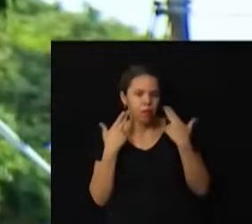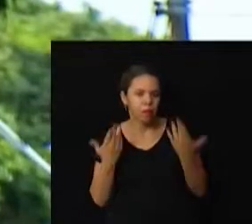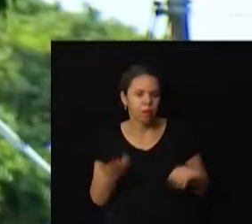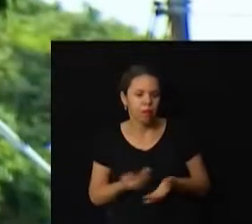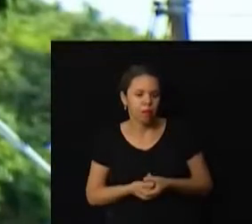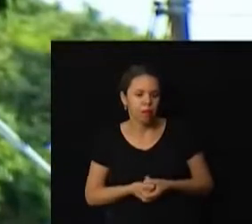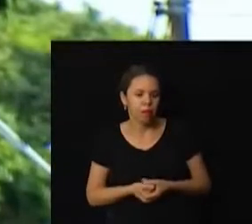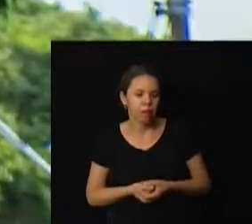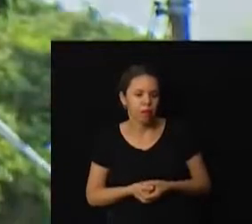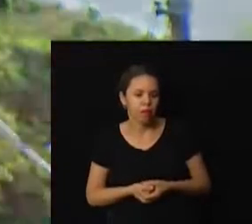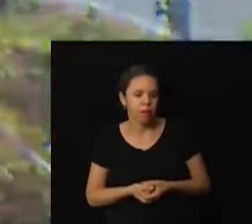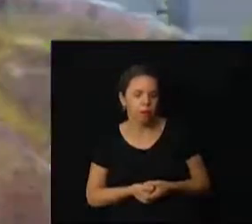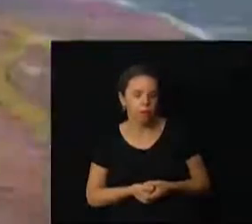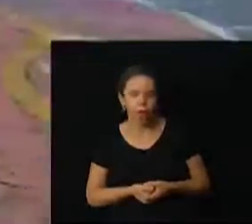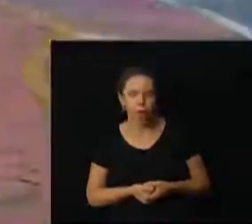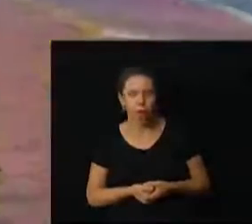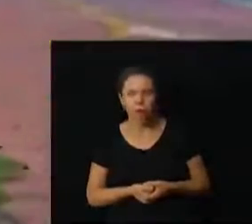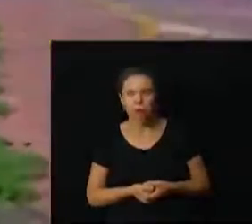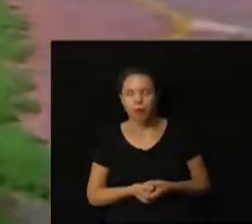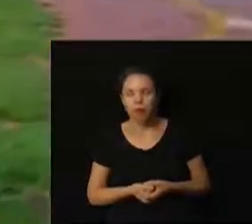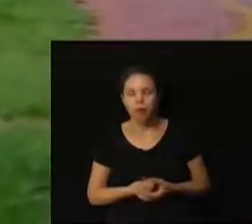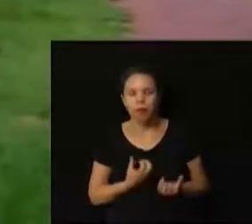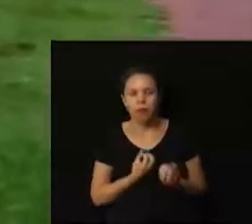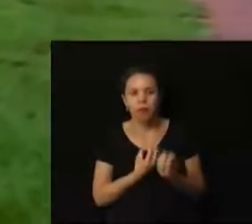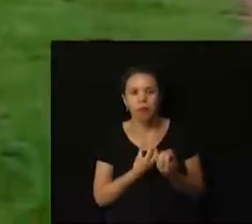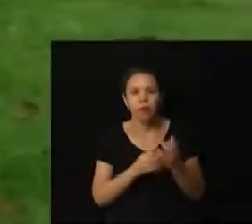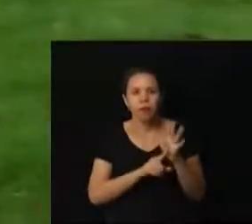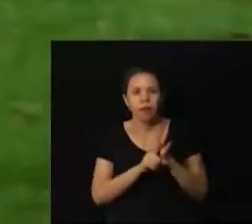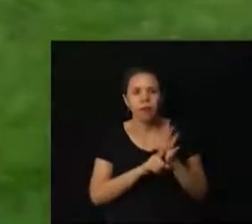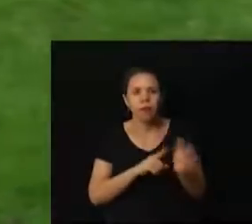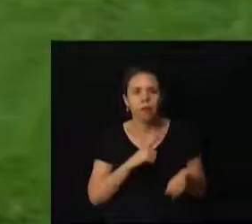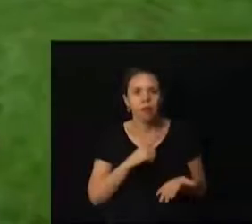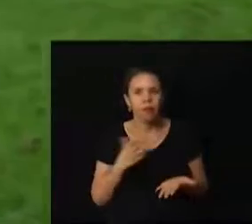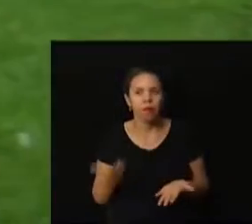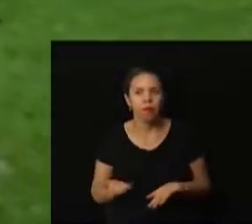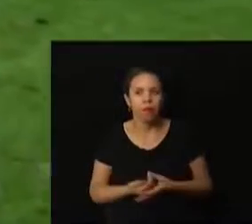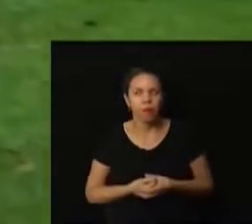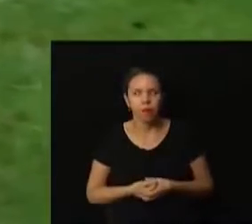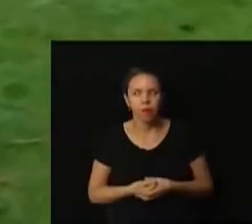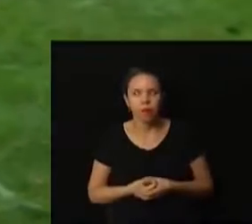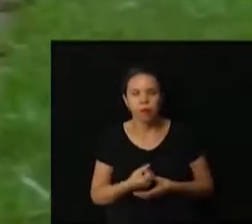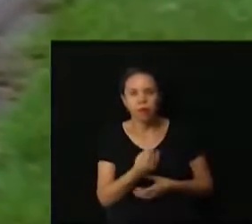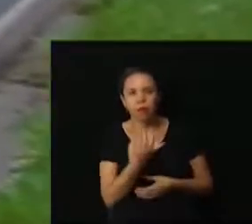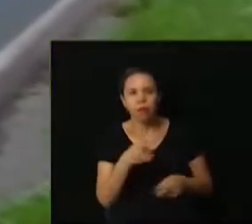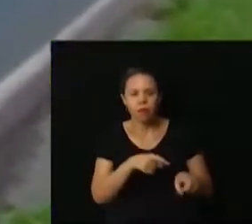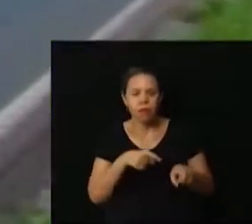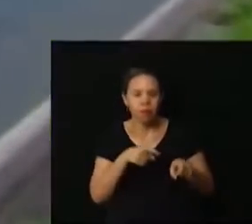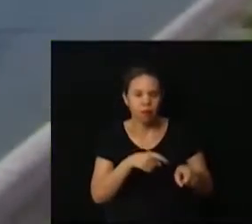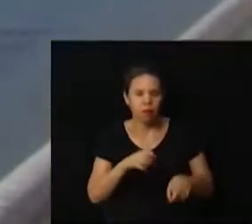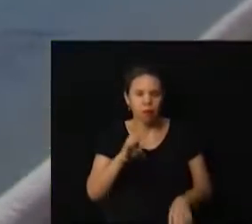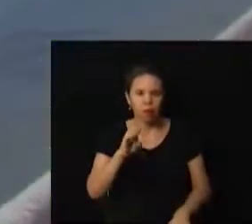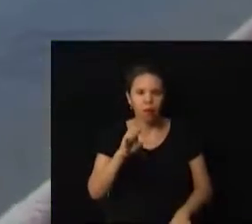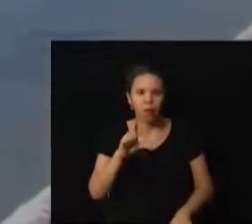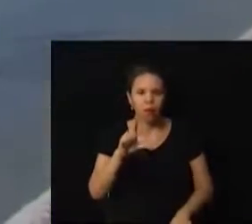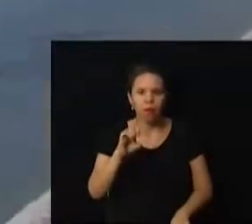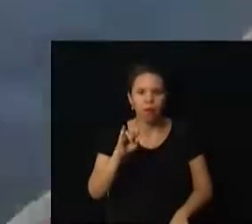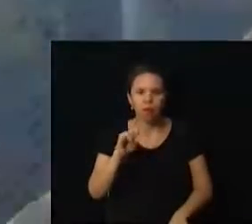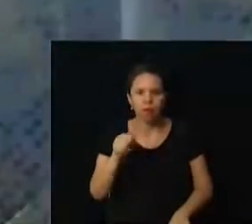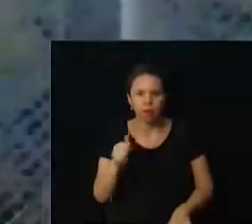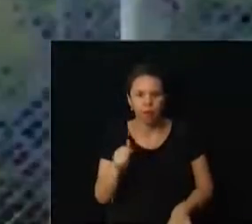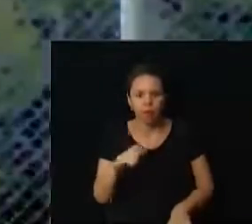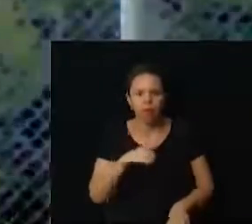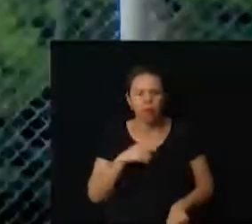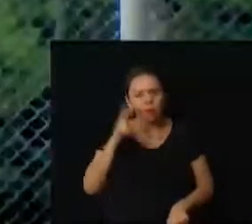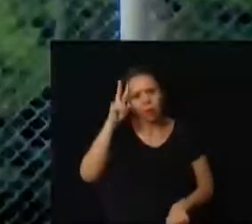resíduos orgânicos. E, de acordo com as informações que nós temos, parte da Fazenda Santa Elisa, que é uma